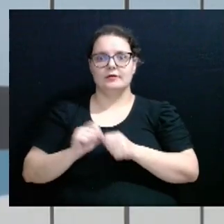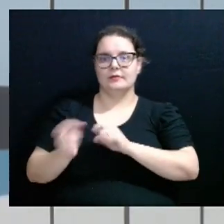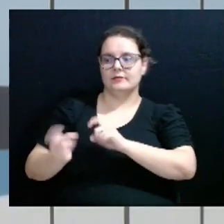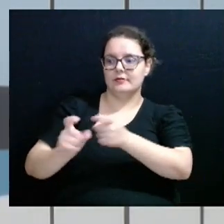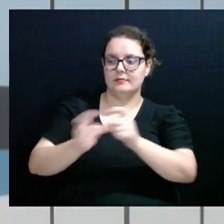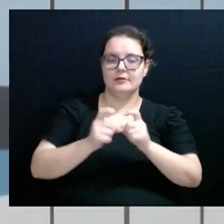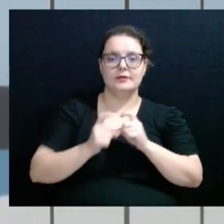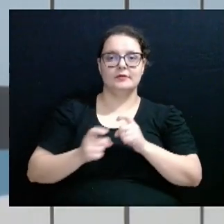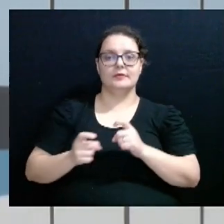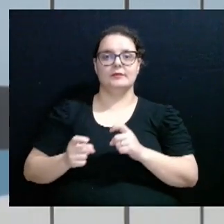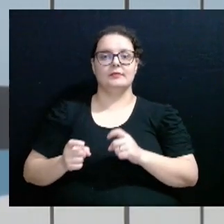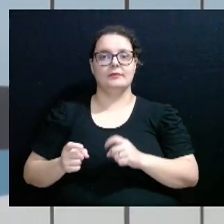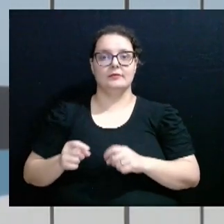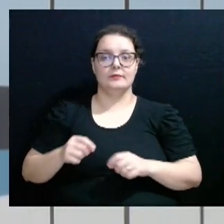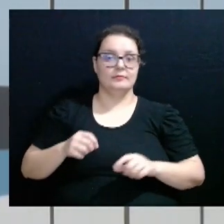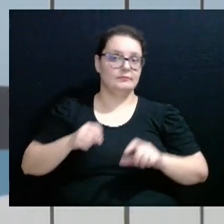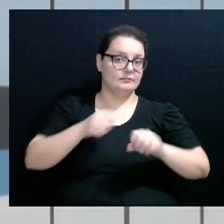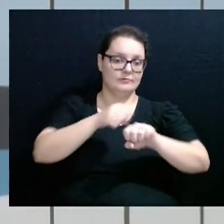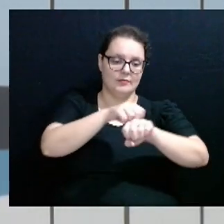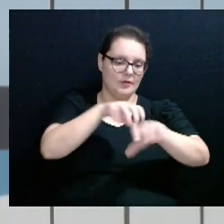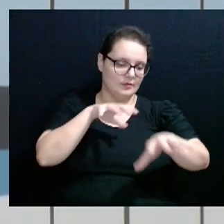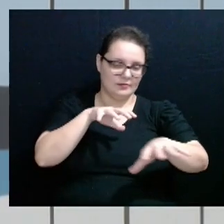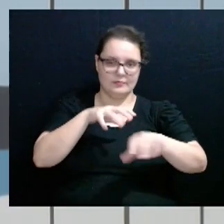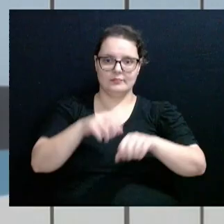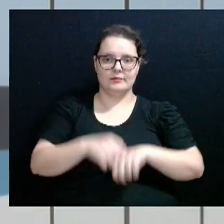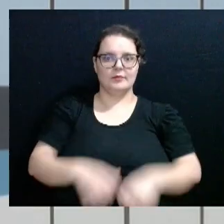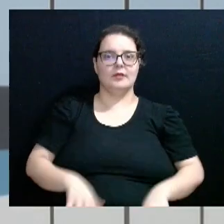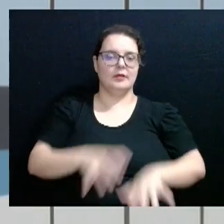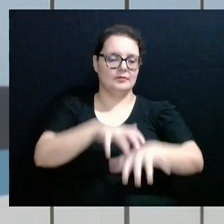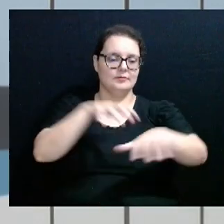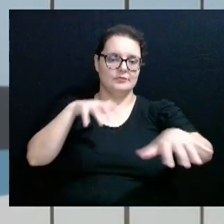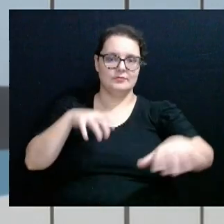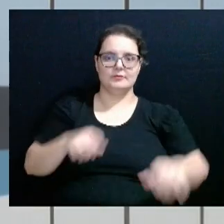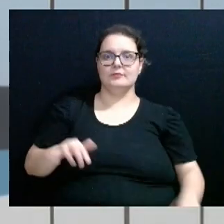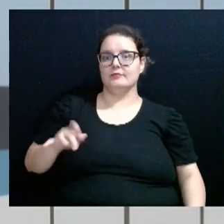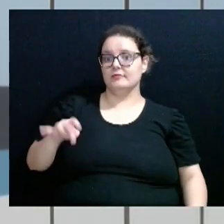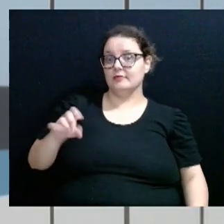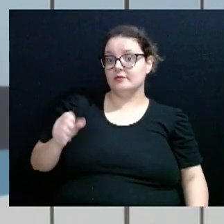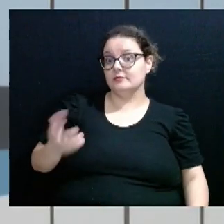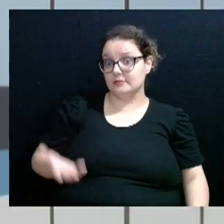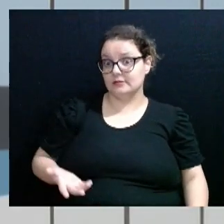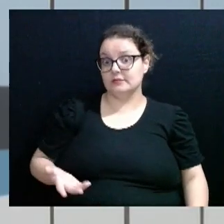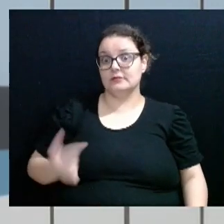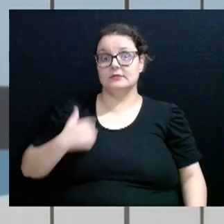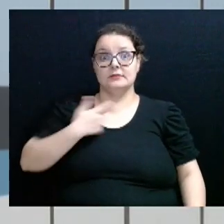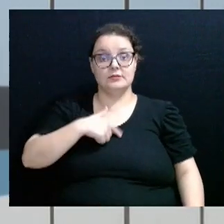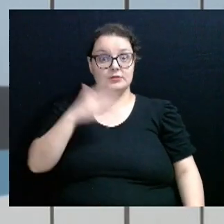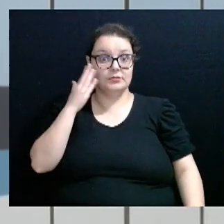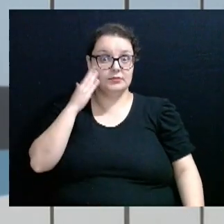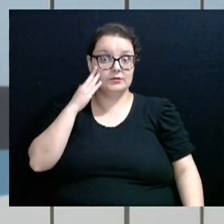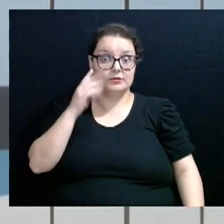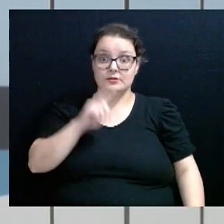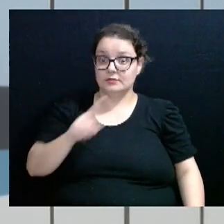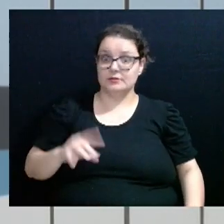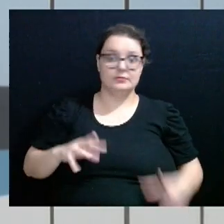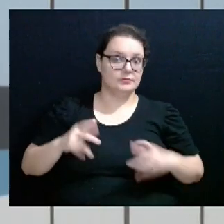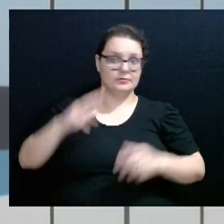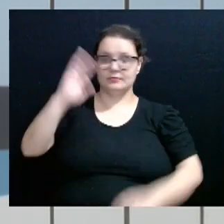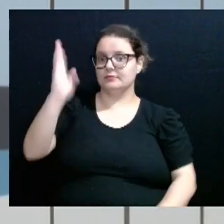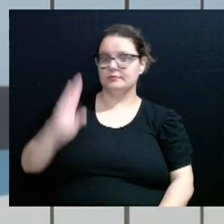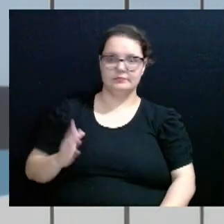meeting com fontes. Mas a gente entende que nem todo mundo no Brasil tem acesso à